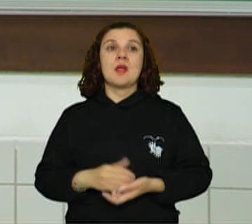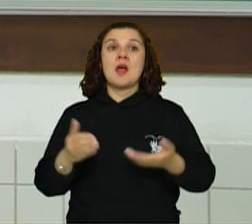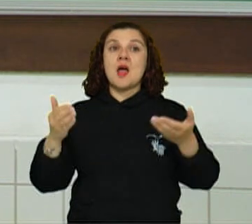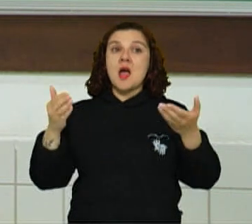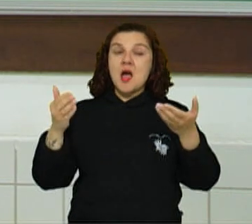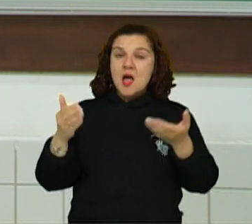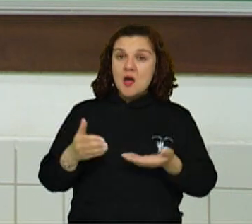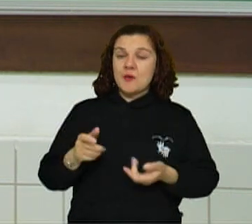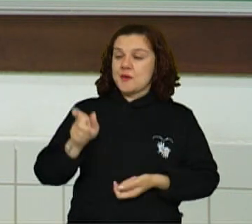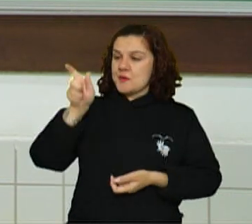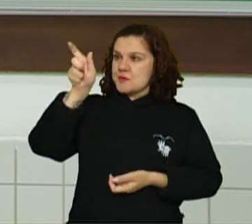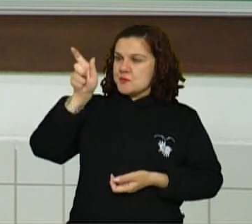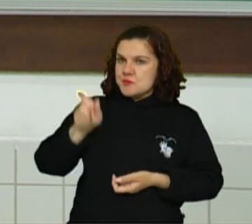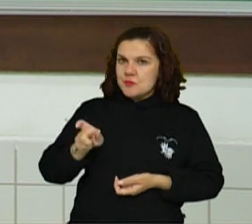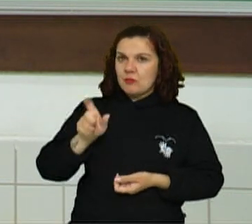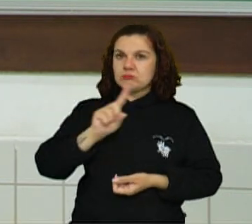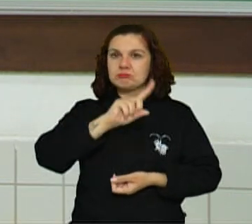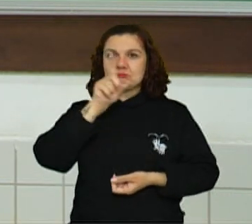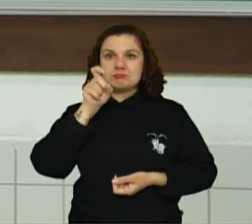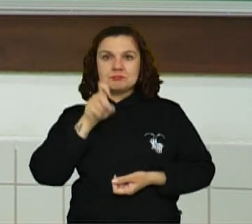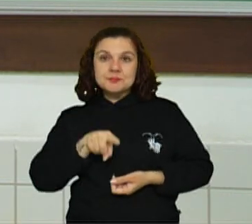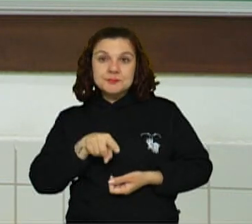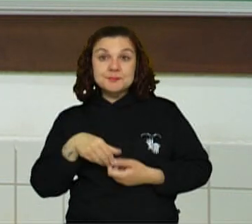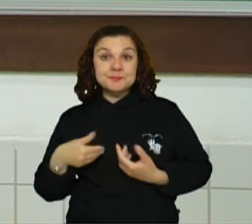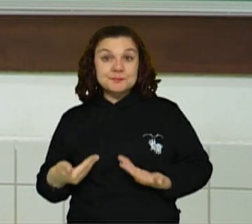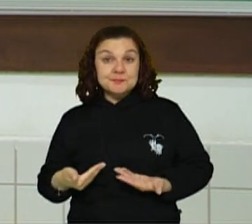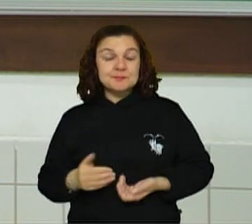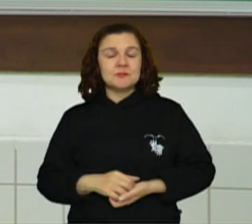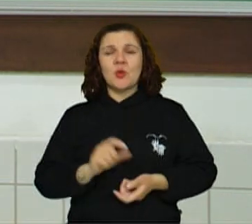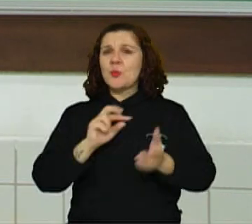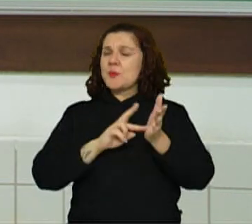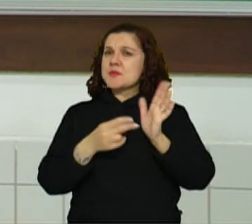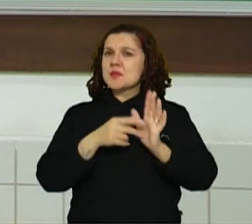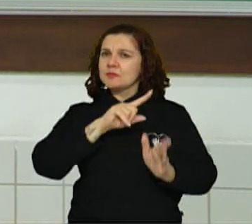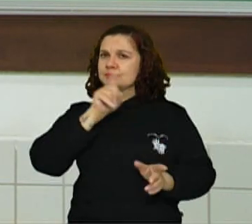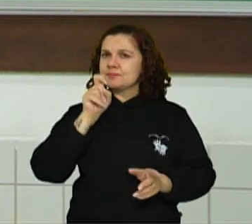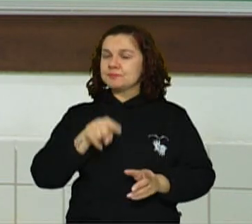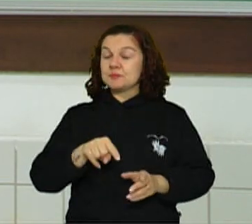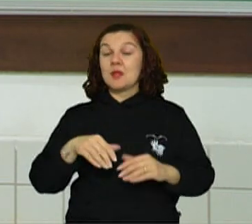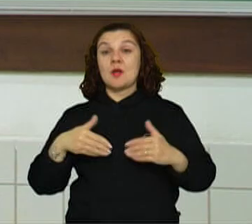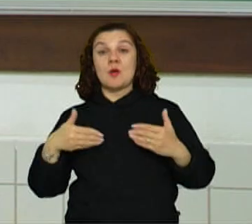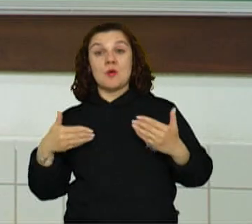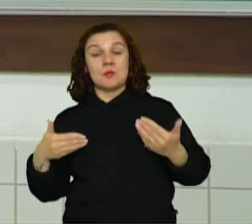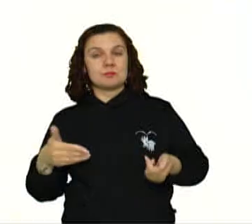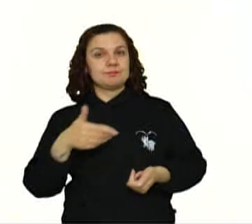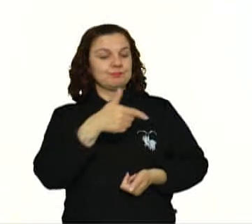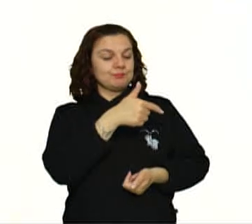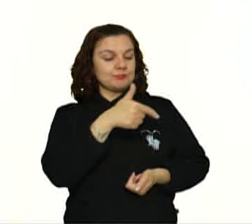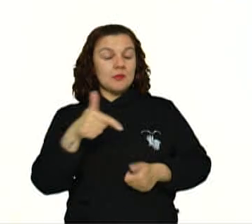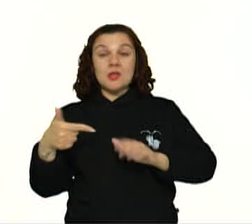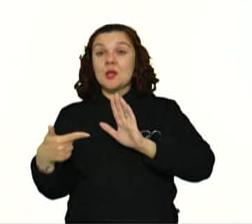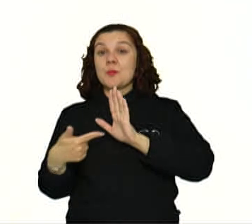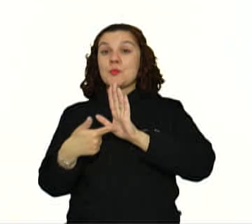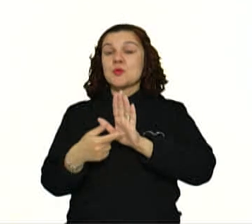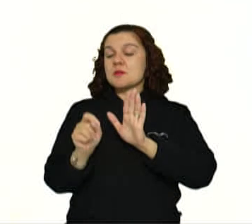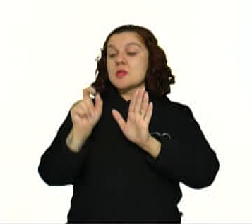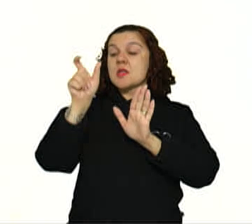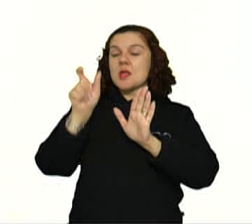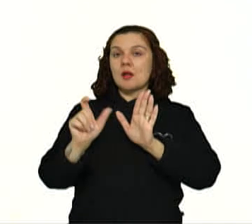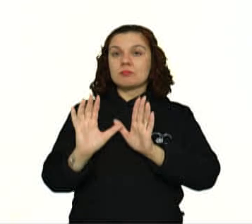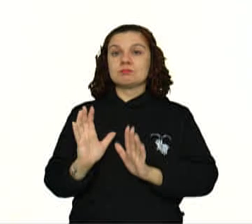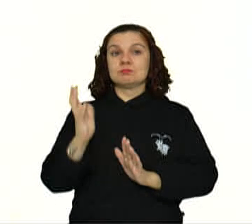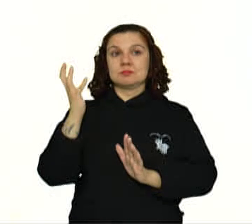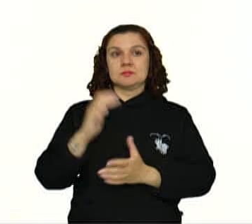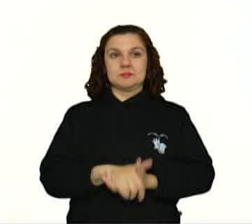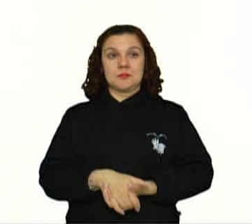Sujeito indeterminado. O que é um sujeito indeterminado? Quando não há indicação de quem executou a